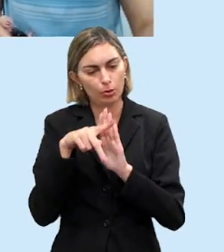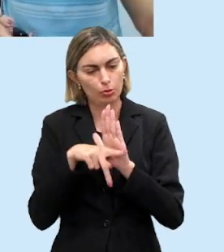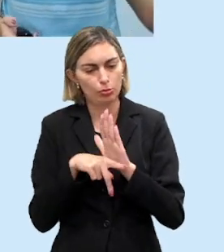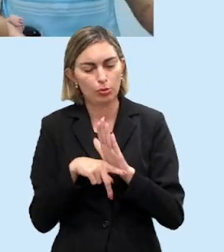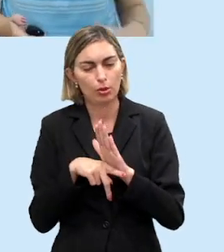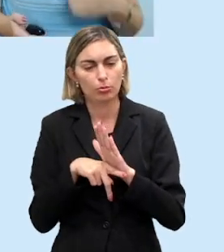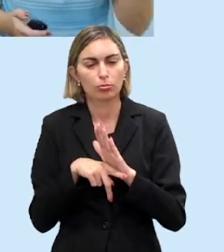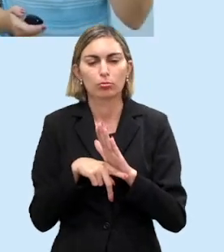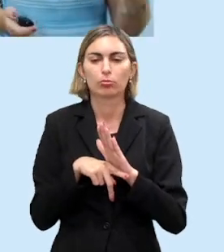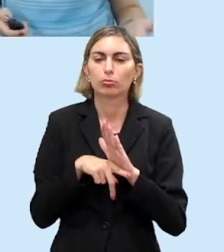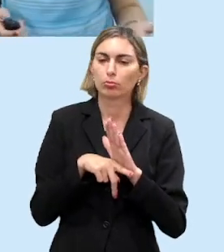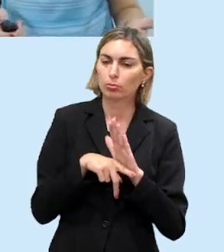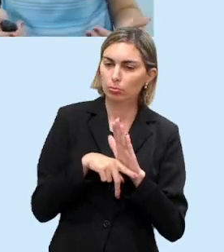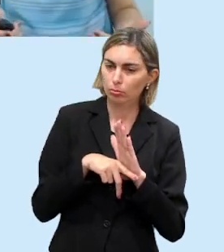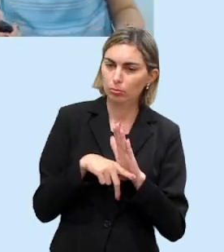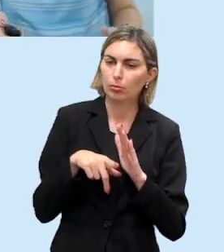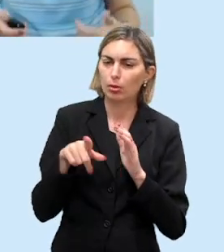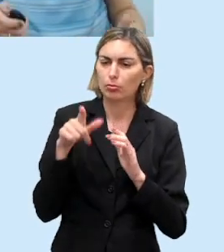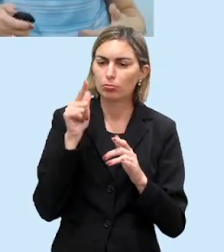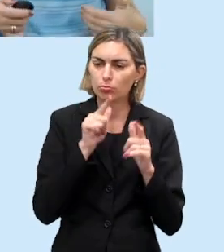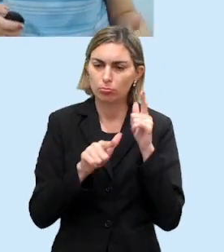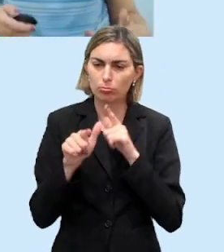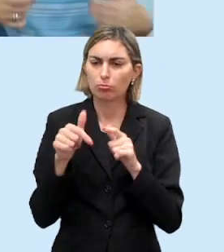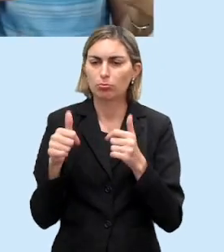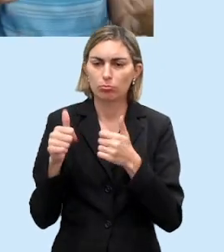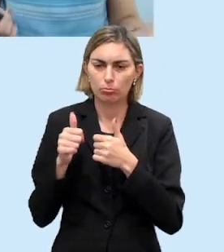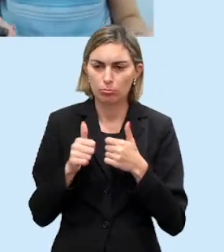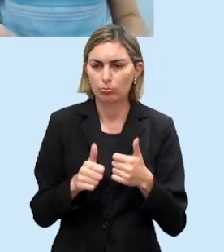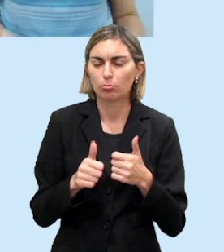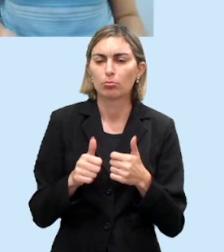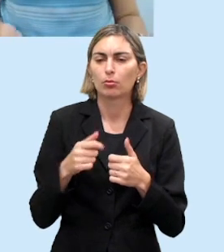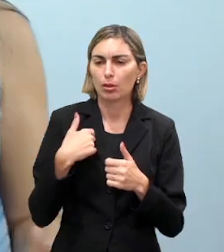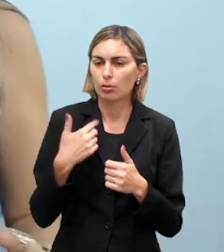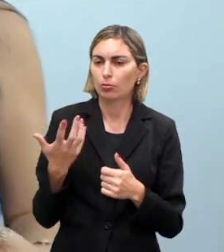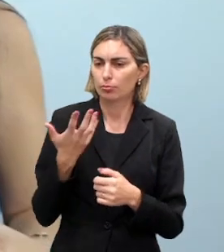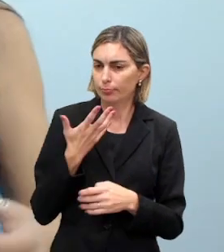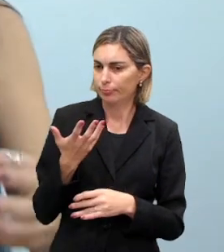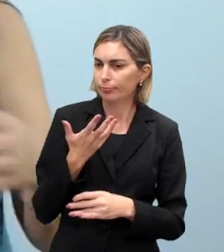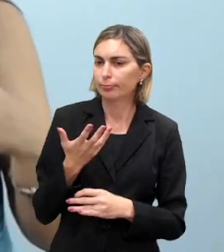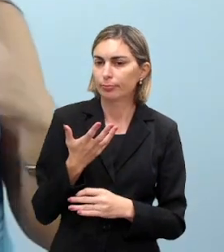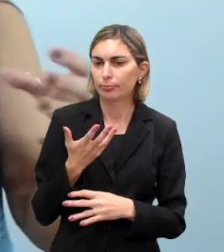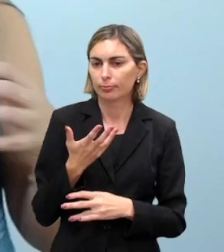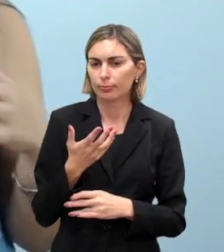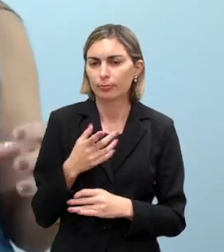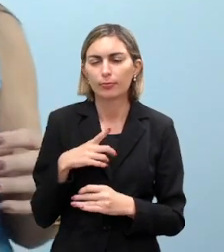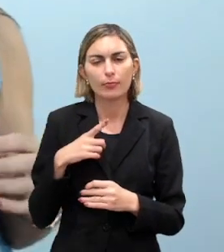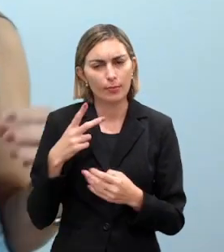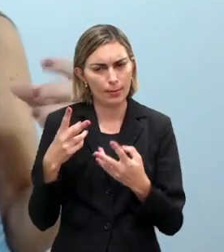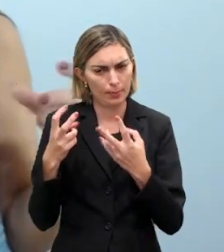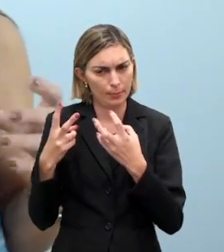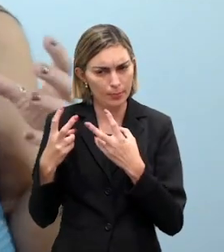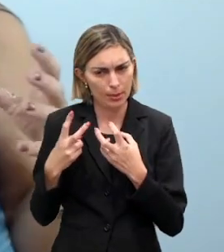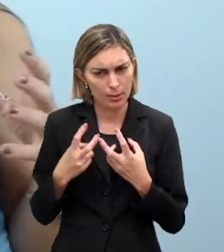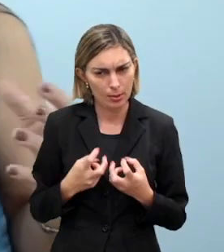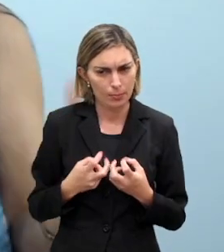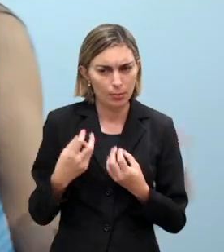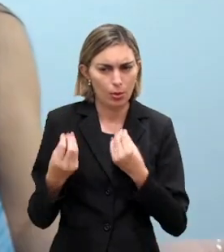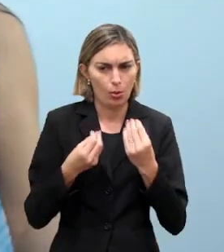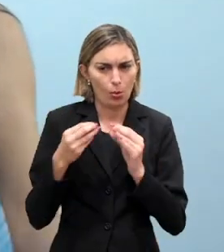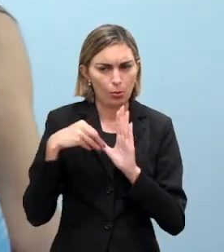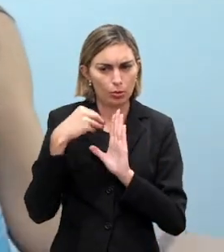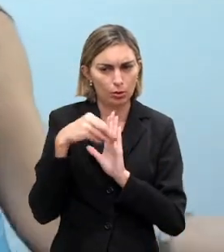que ele funcione do jeito que a gente quer, não é? Então, perceber como o